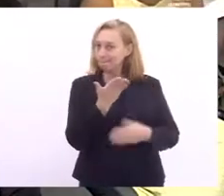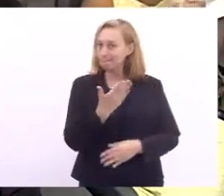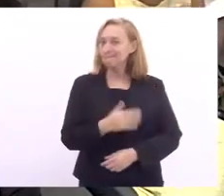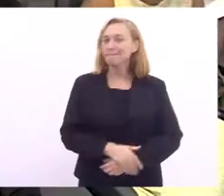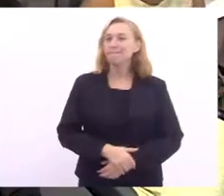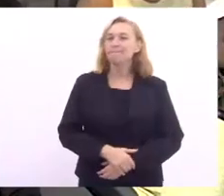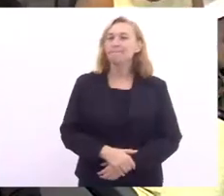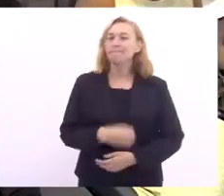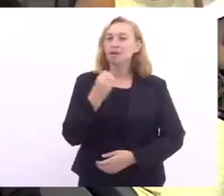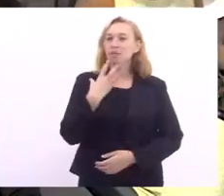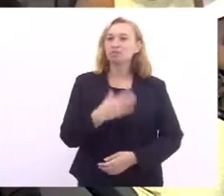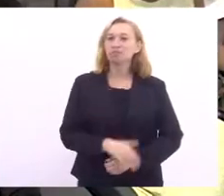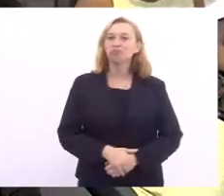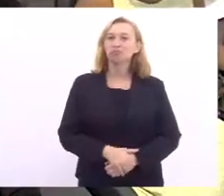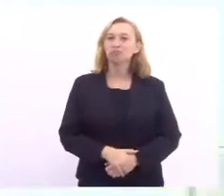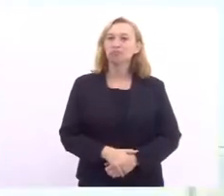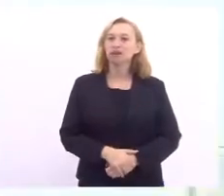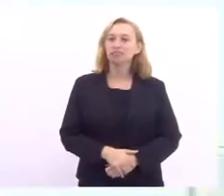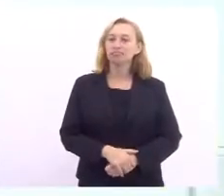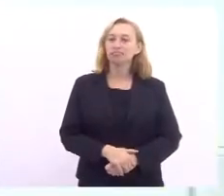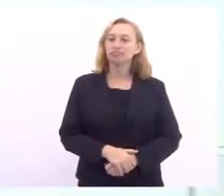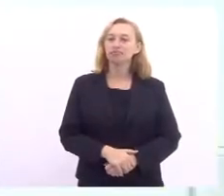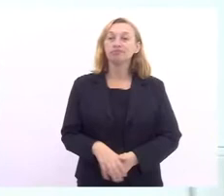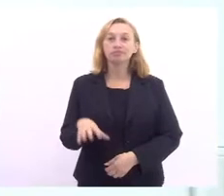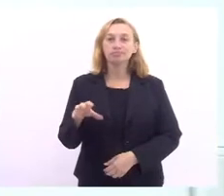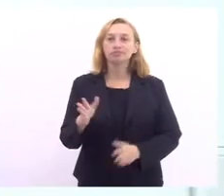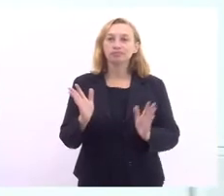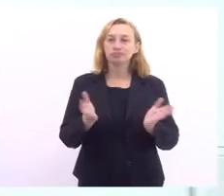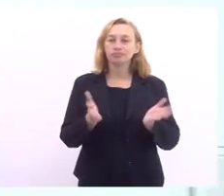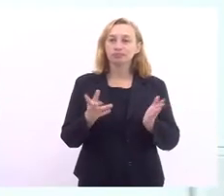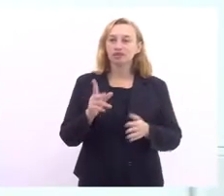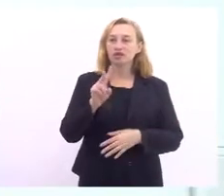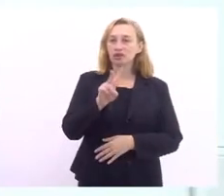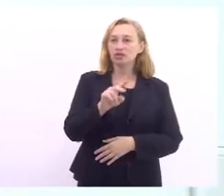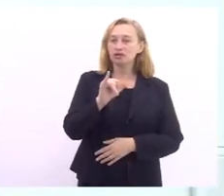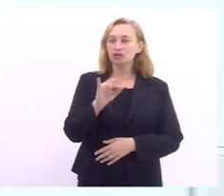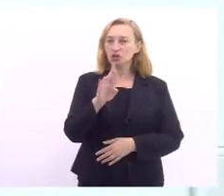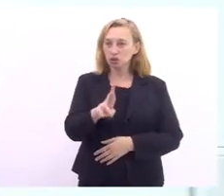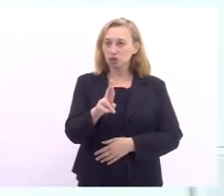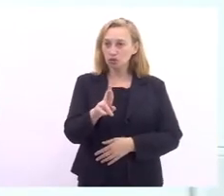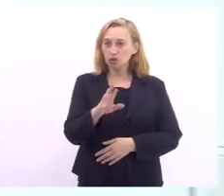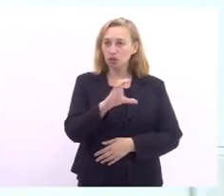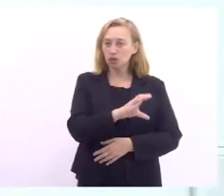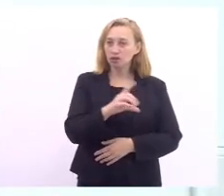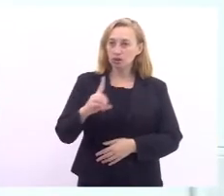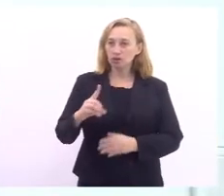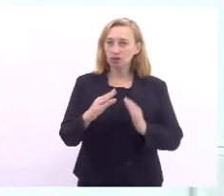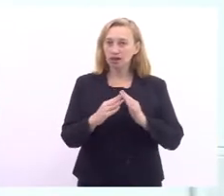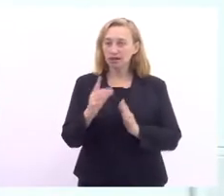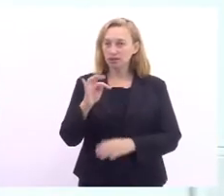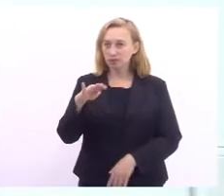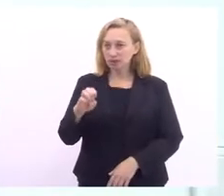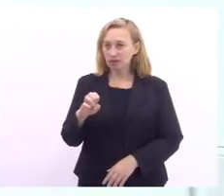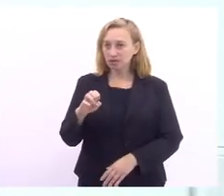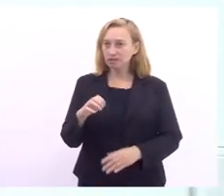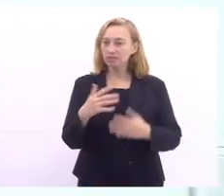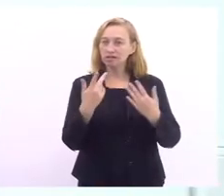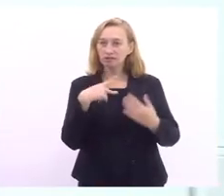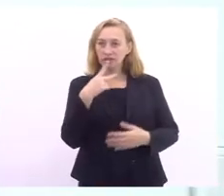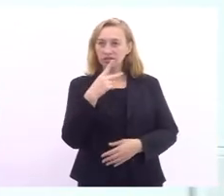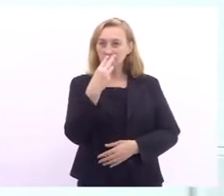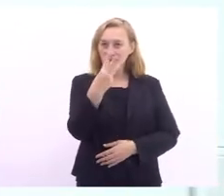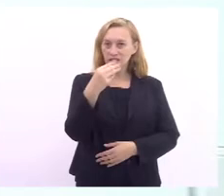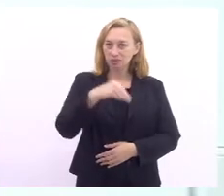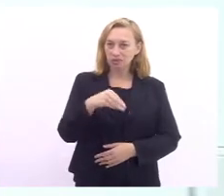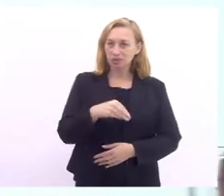bom gente então é vamos ouvir agora o Victor e recém coordenador executivo da casa Fluminense para sua saudação de